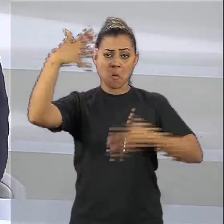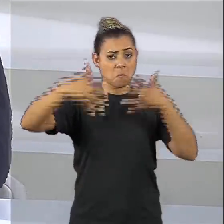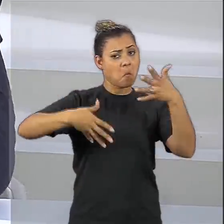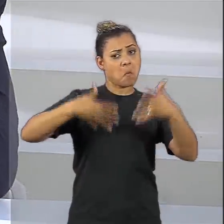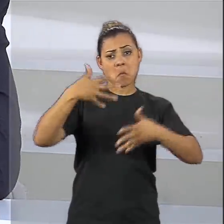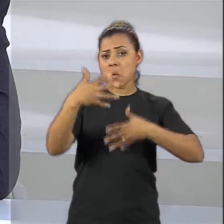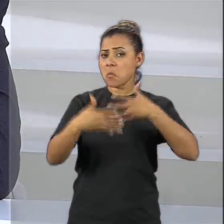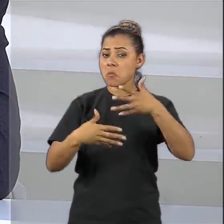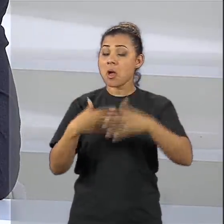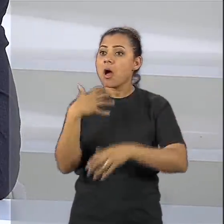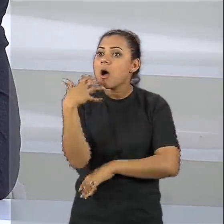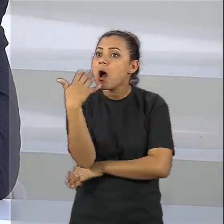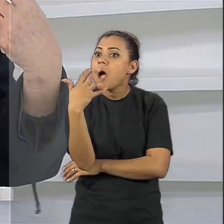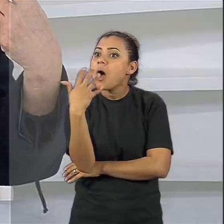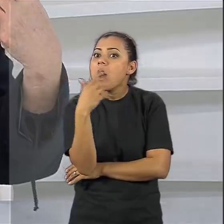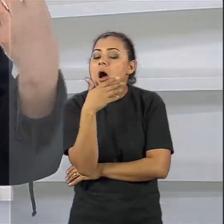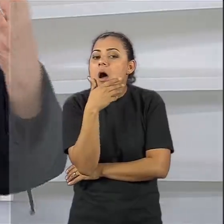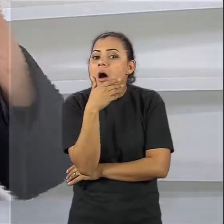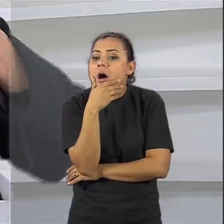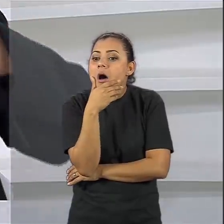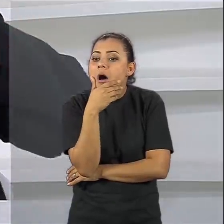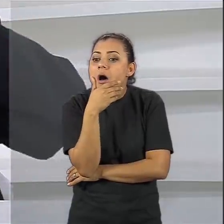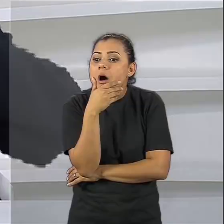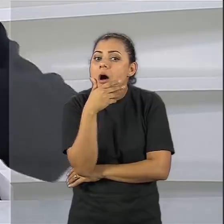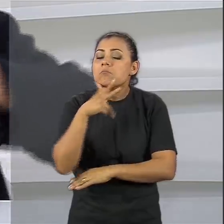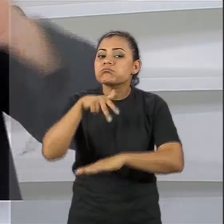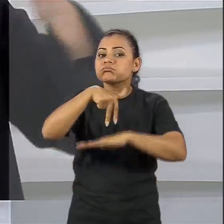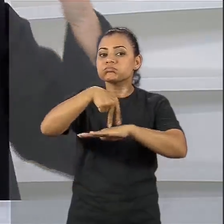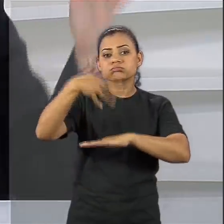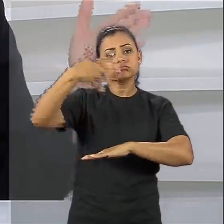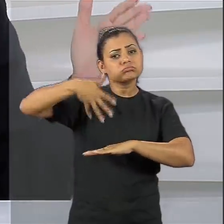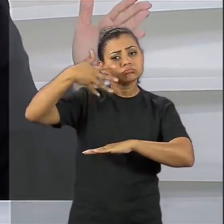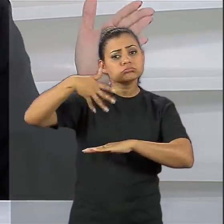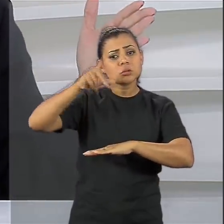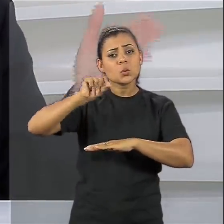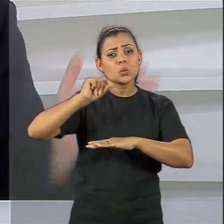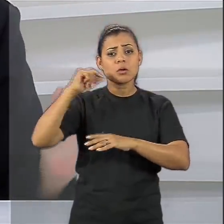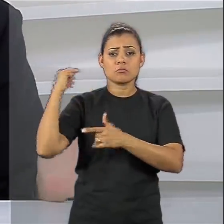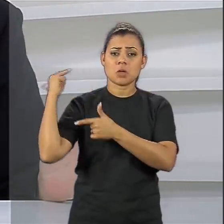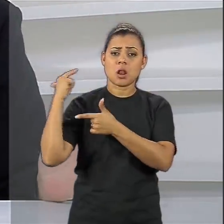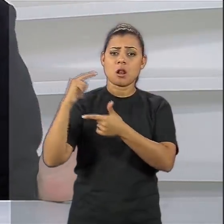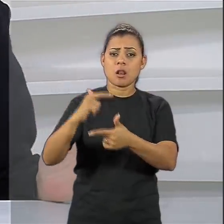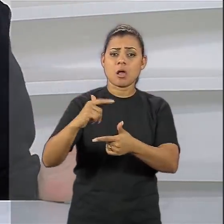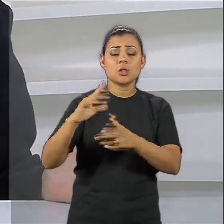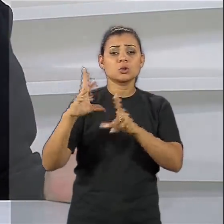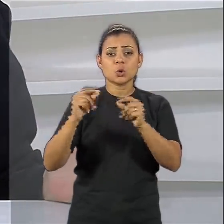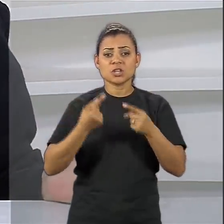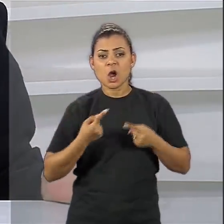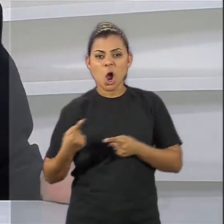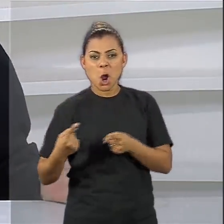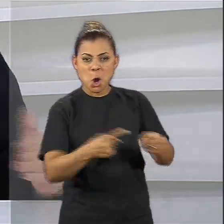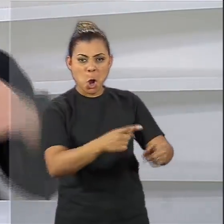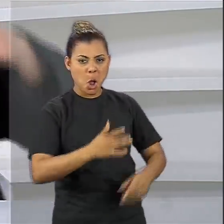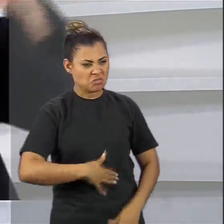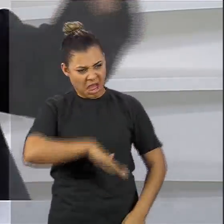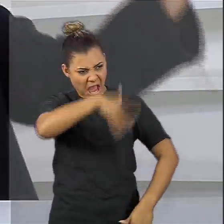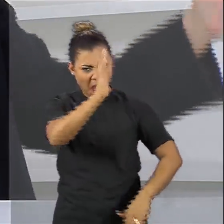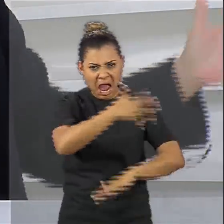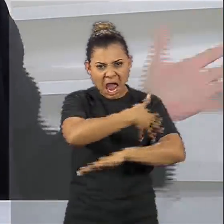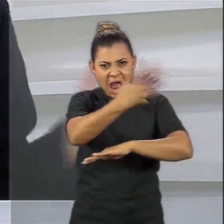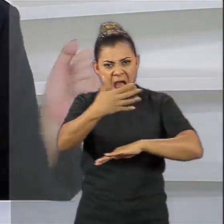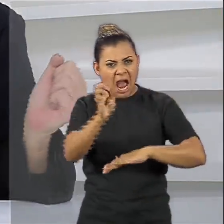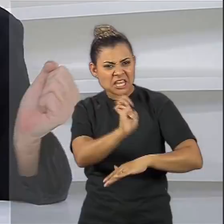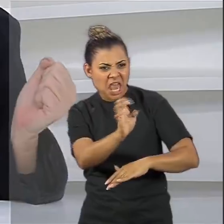do Mourão, na base de costumes, contra essa onda gay, esse excesso